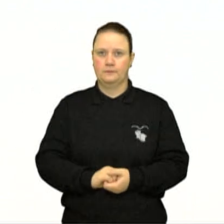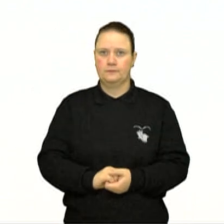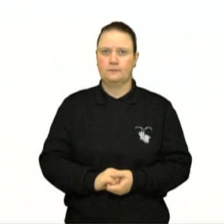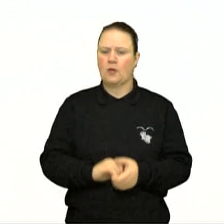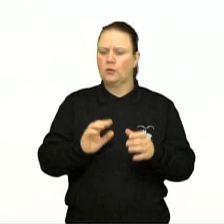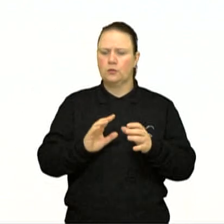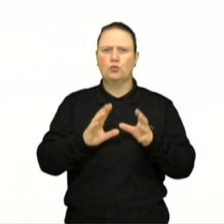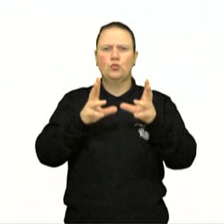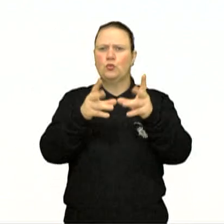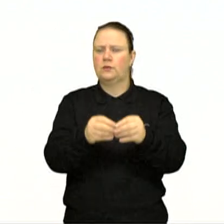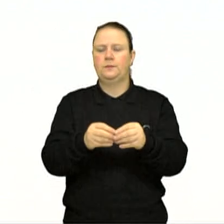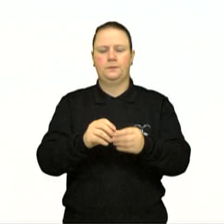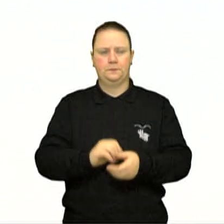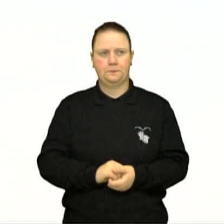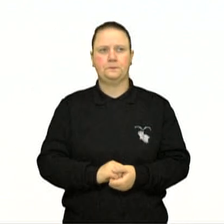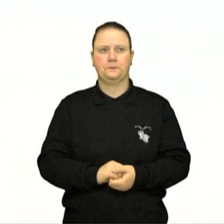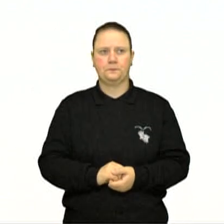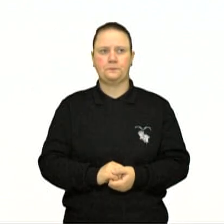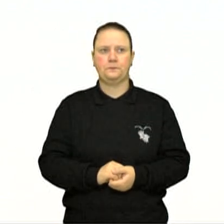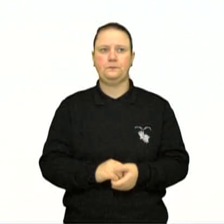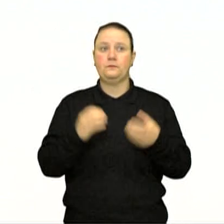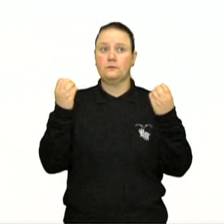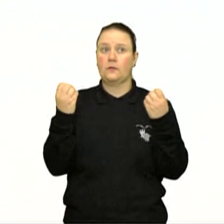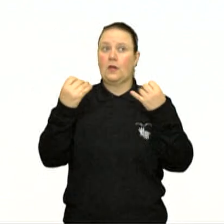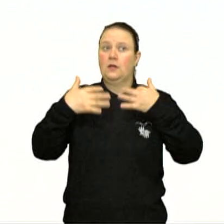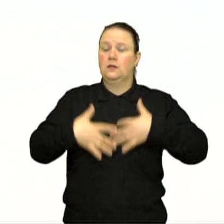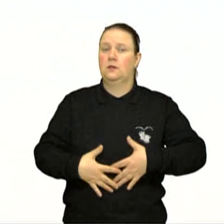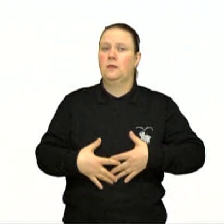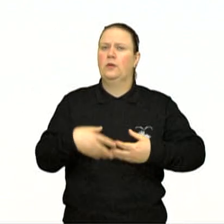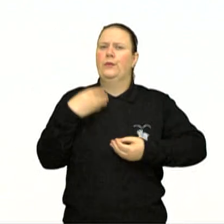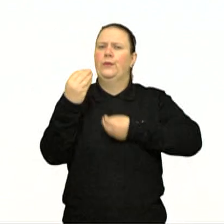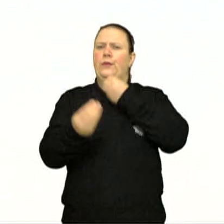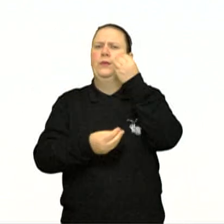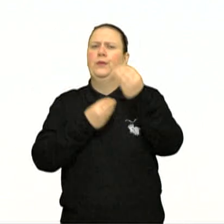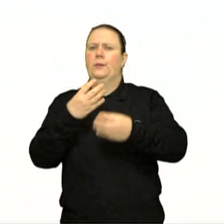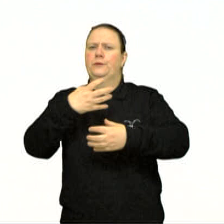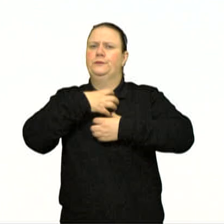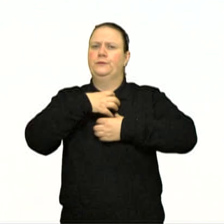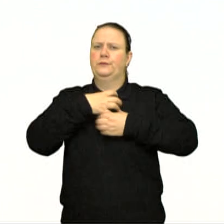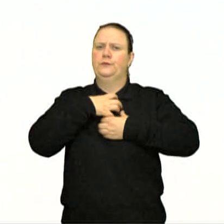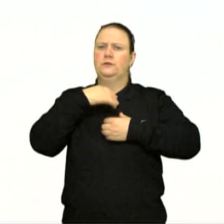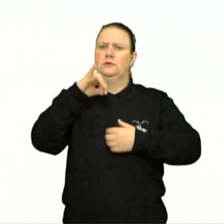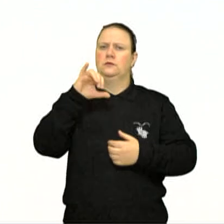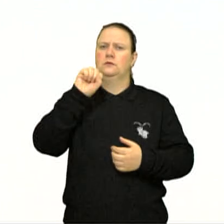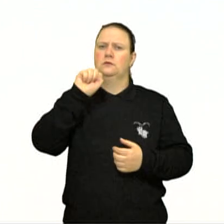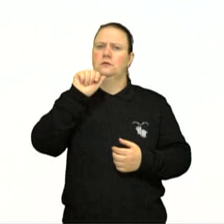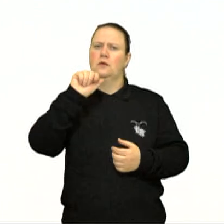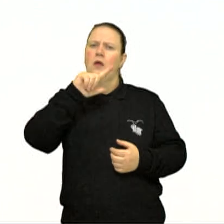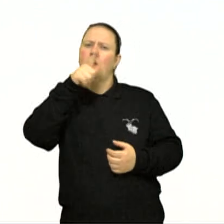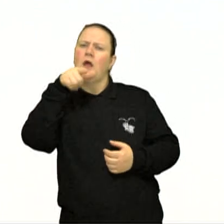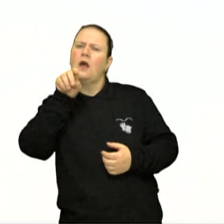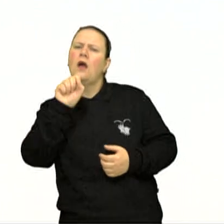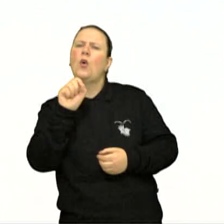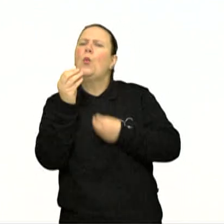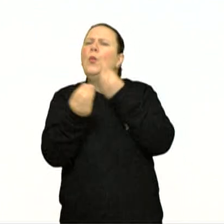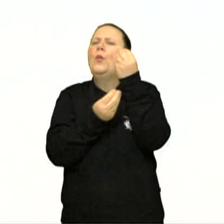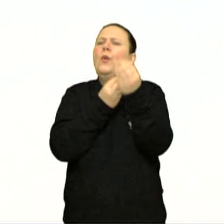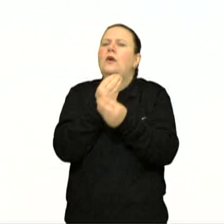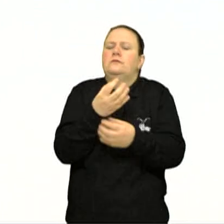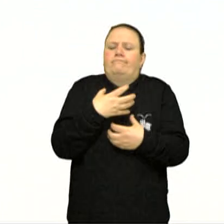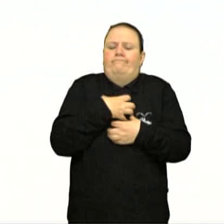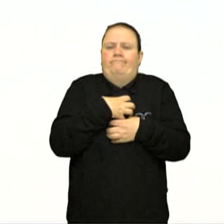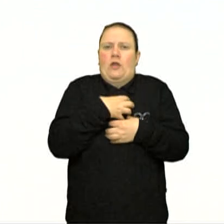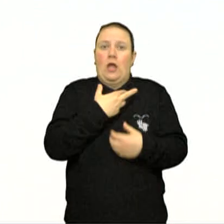tudo. Então explique de que maneira o Islã ele pode ser entendido como um modo de vida. Além